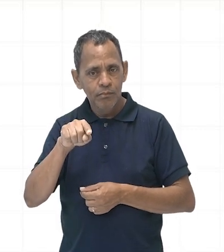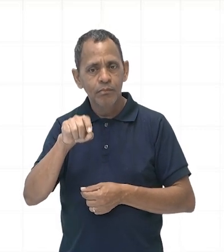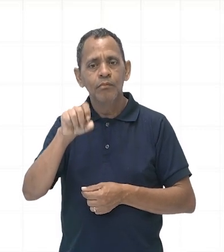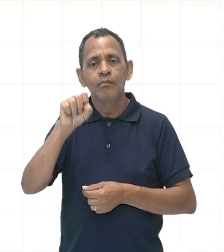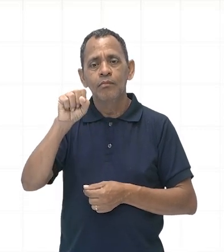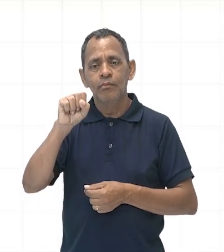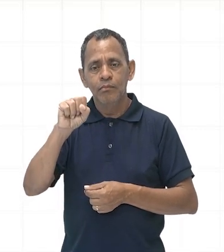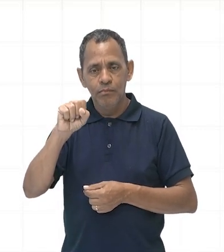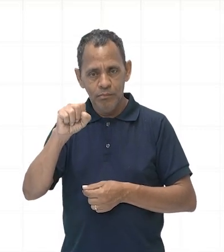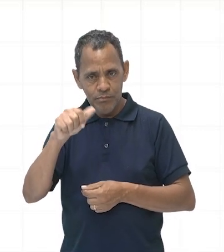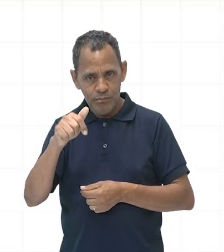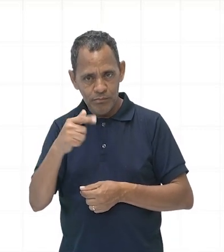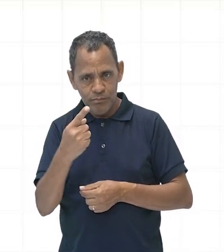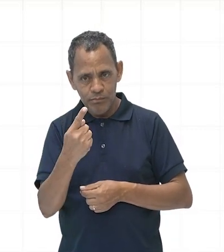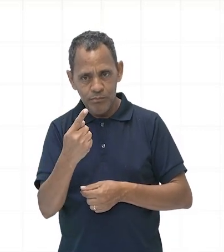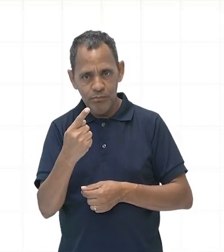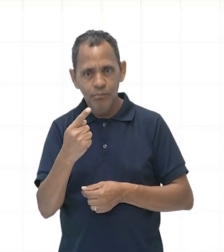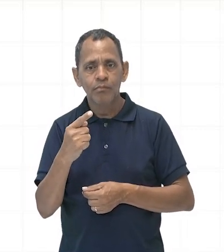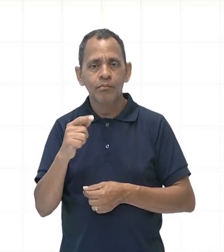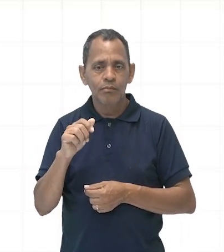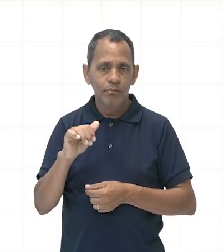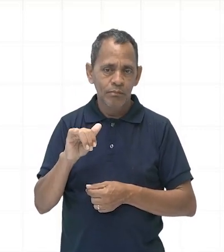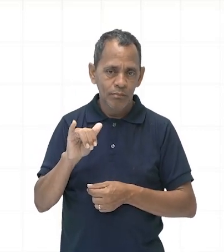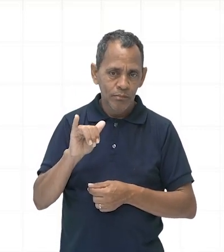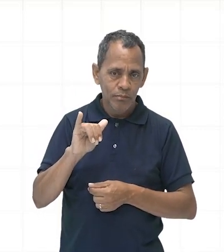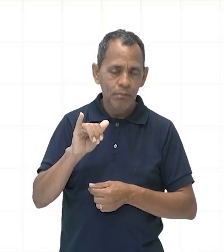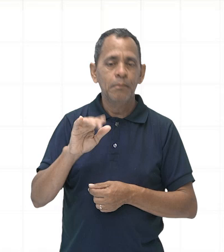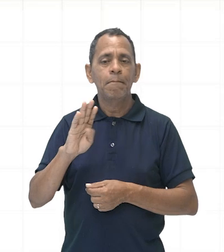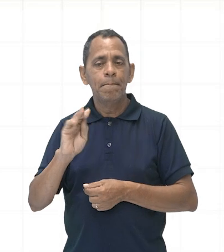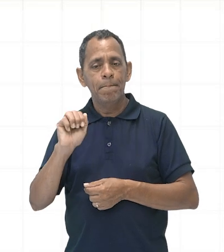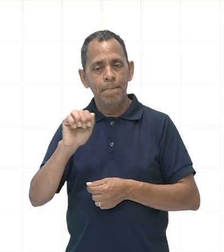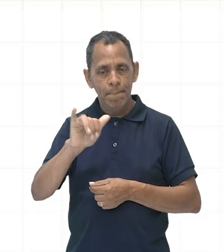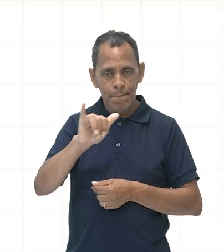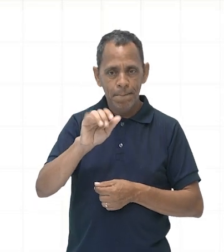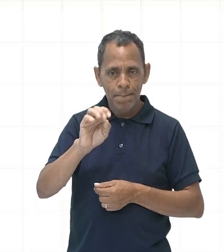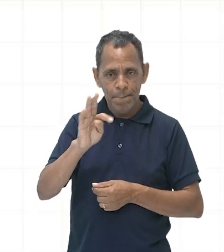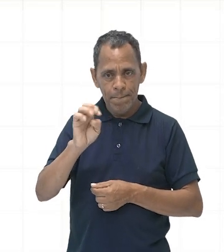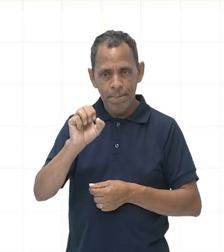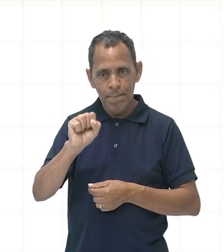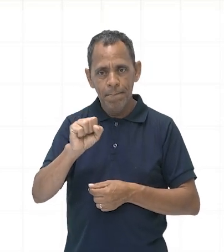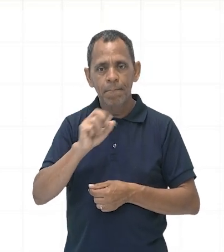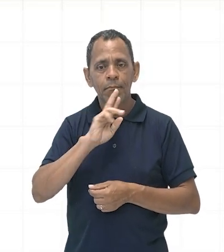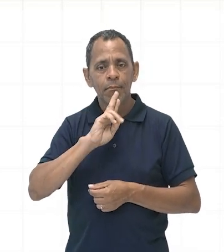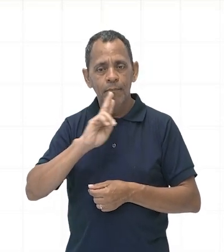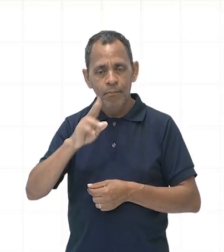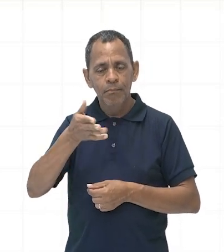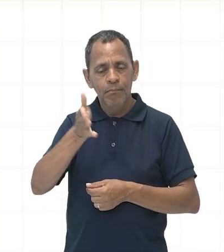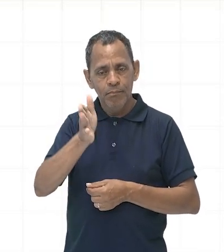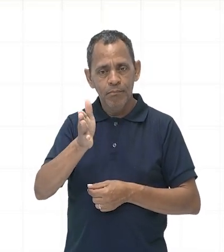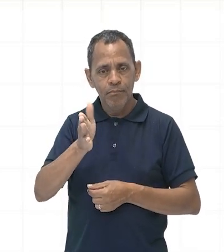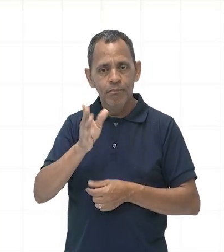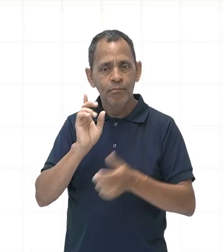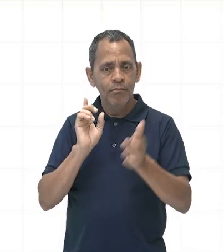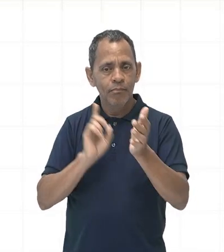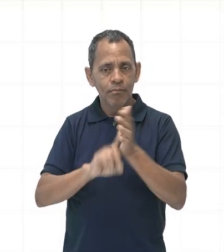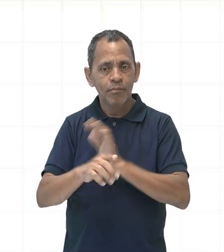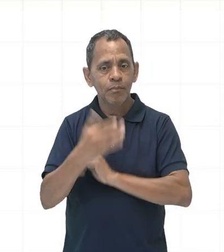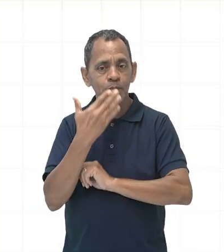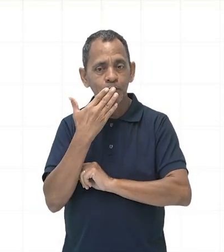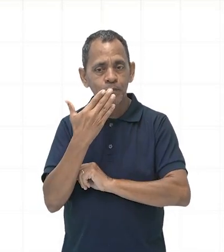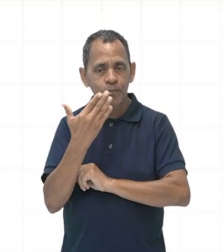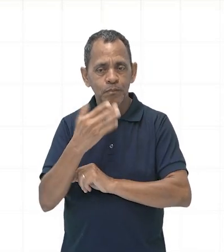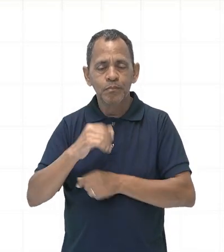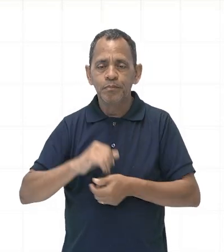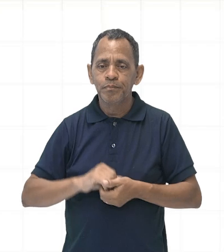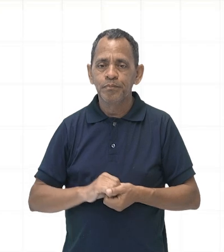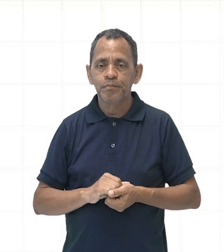931,2 bytes. Então, agora sim, esse resultado aqui, né, é o que a pergunta está querendo